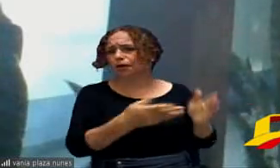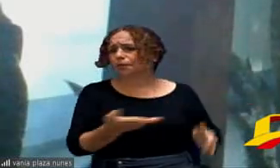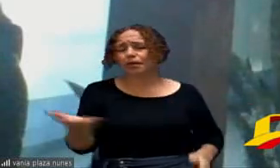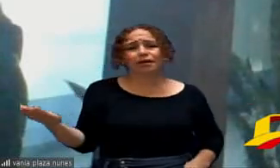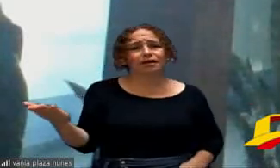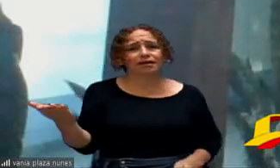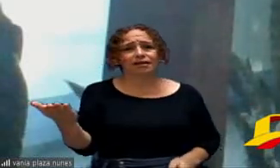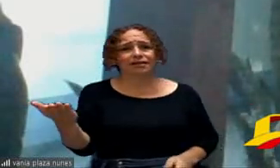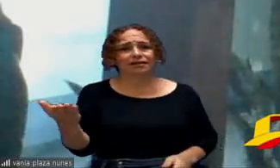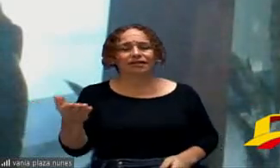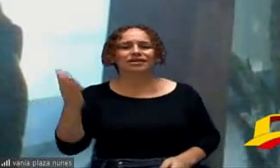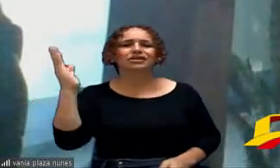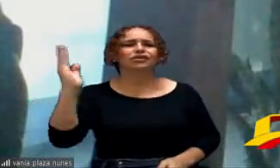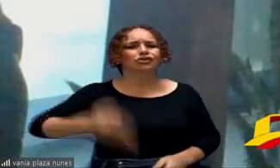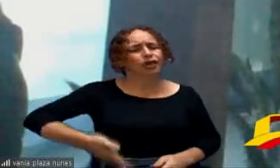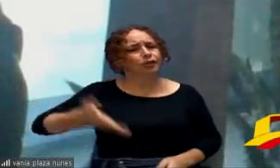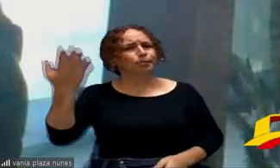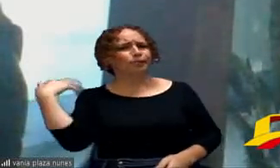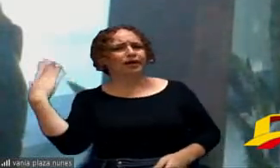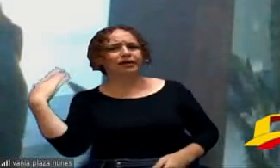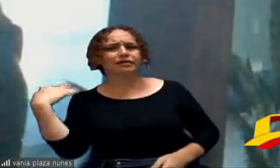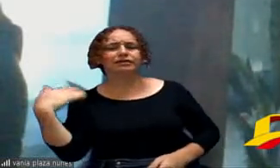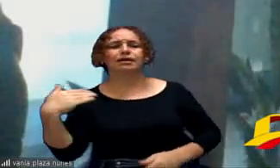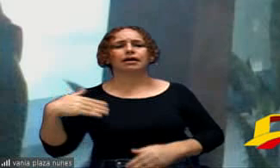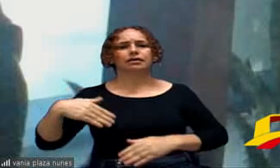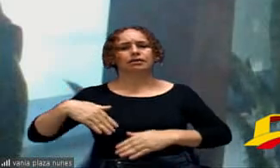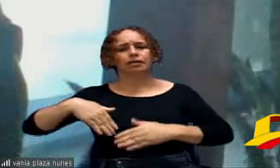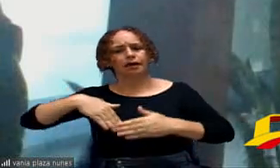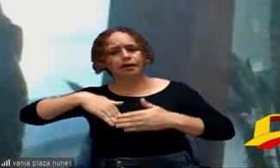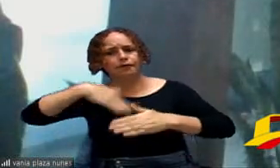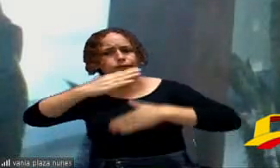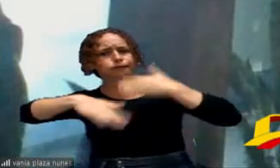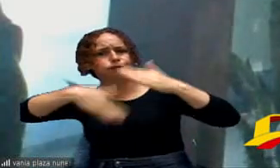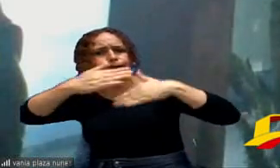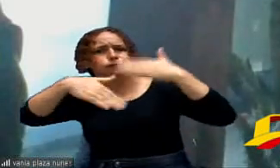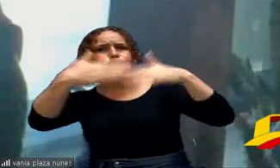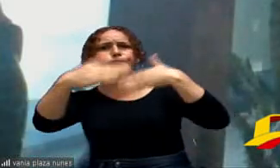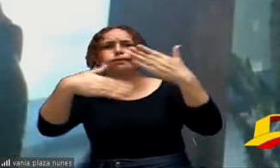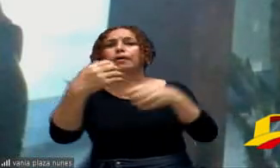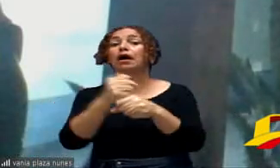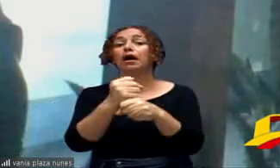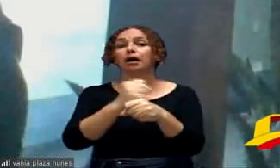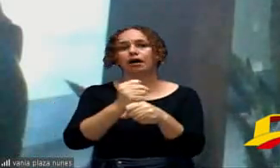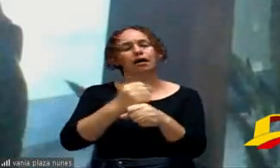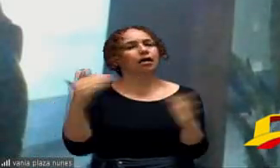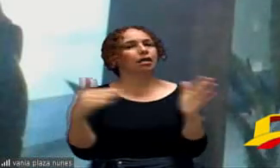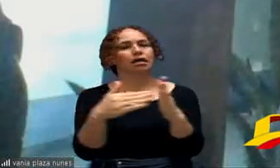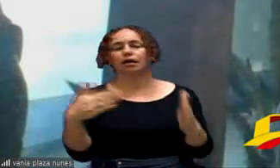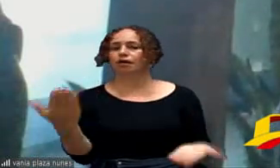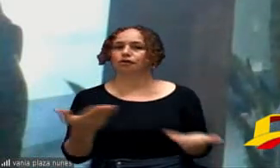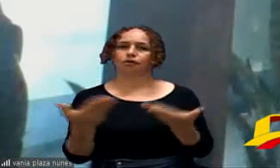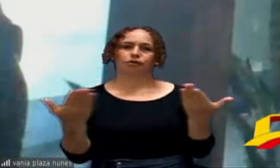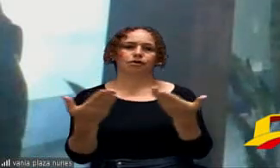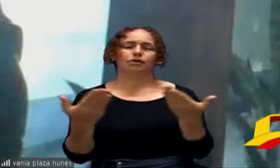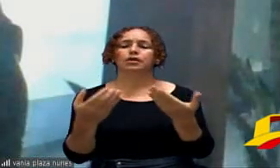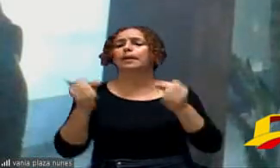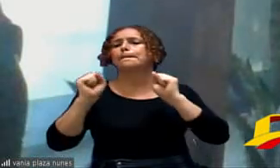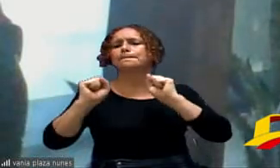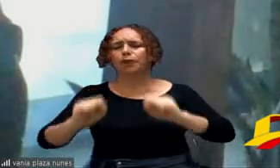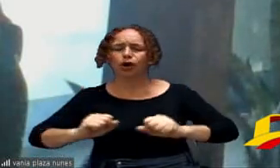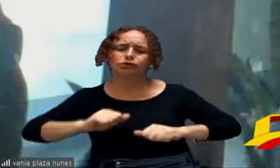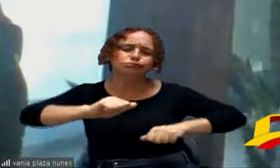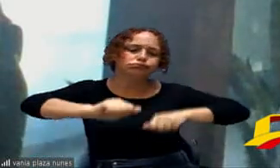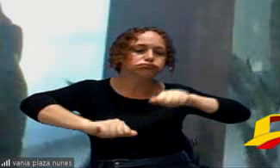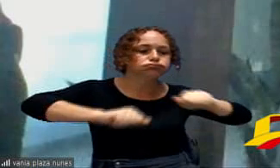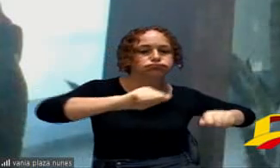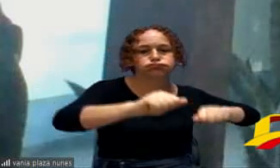aquilo que fez com que eles evoluíssem centenas, milhares de anos para chegar até os dias de hoje. Ter capacidade de andar, de ter convívio